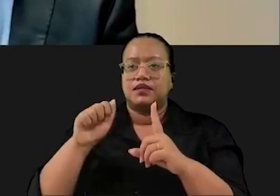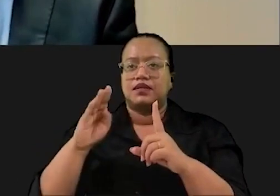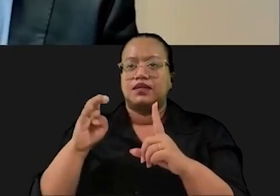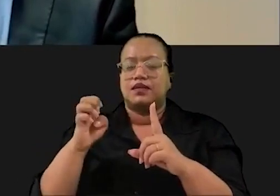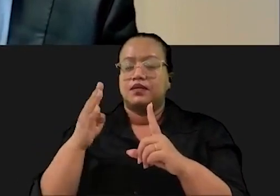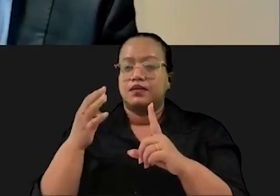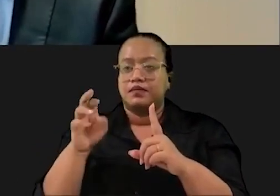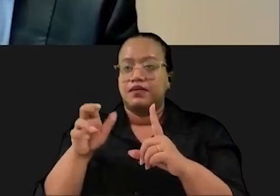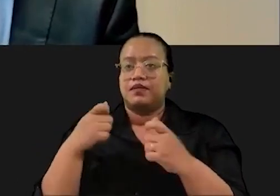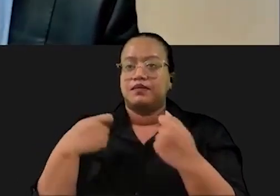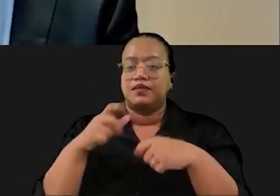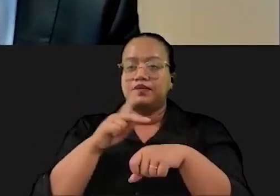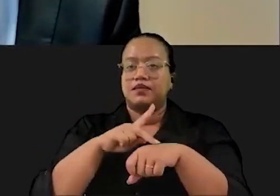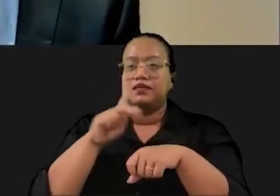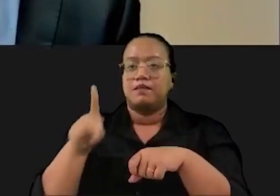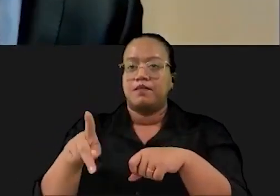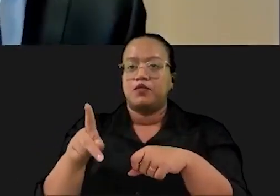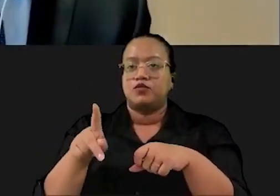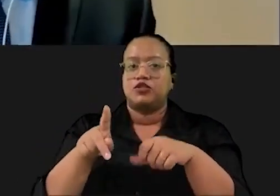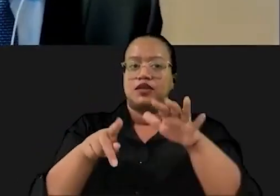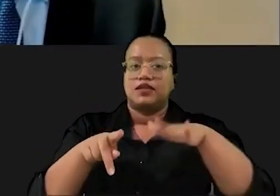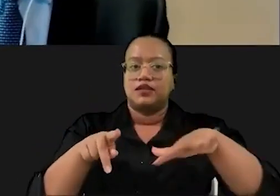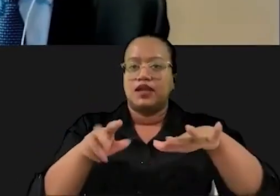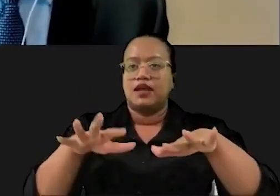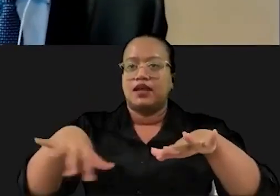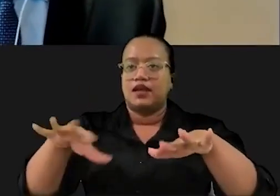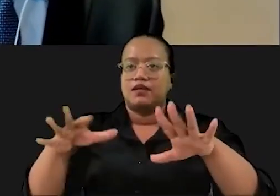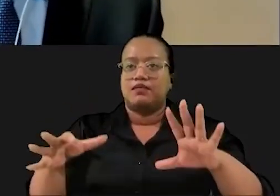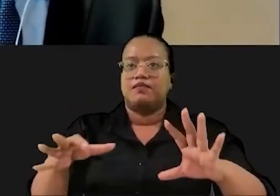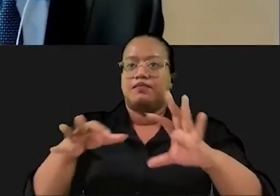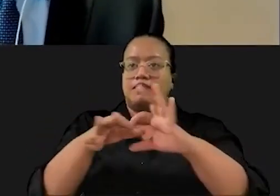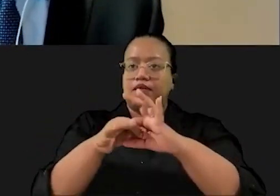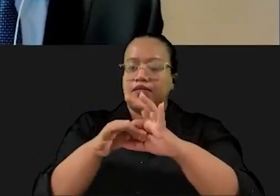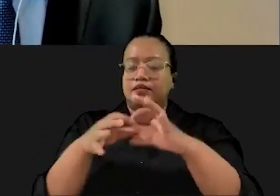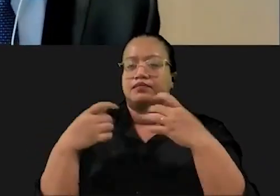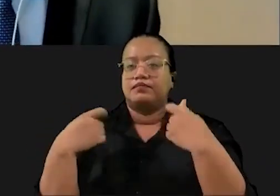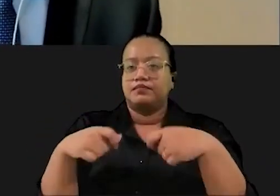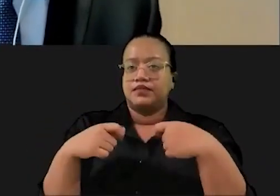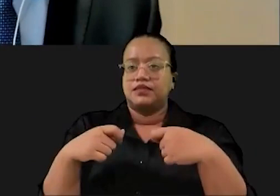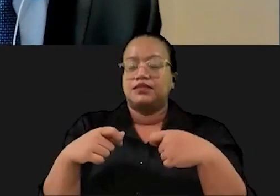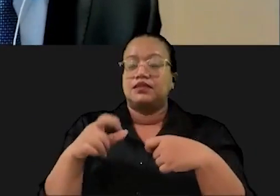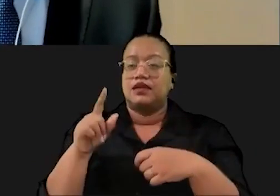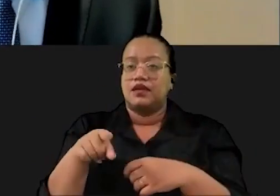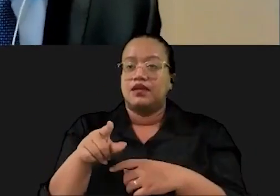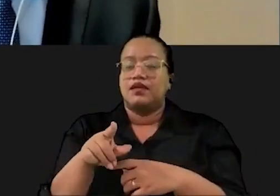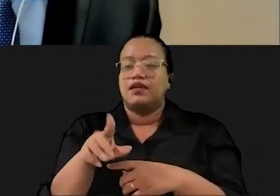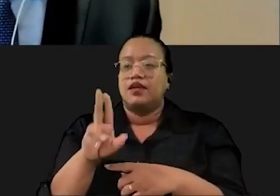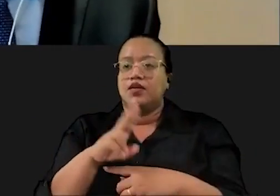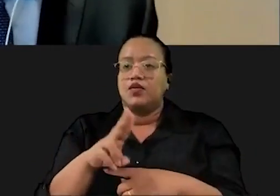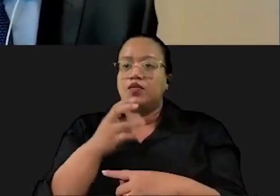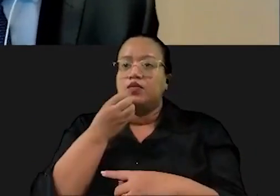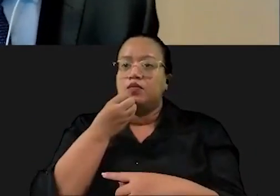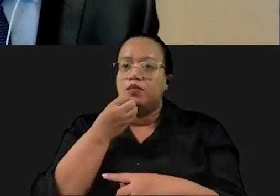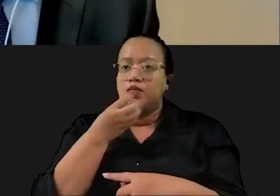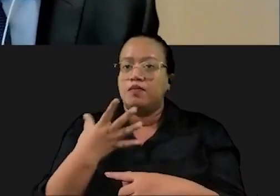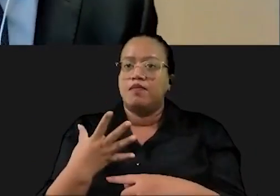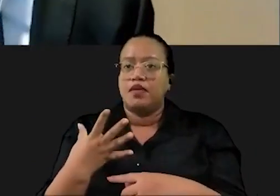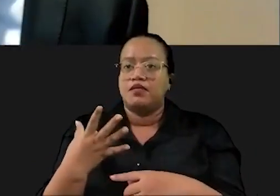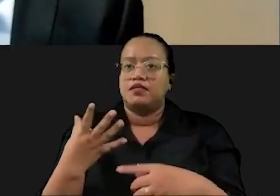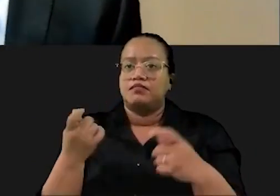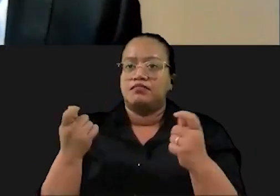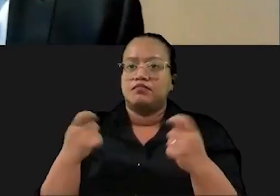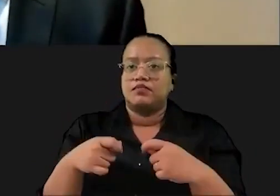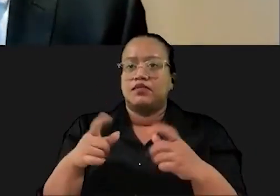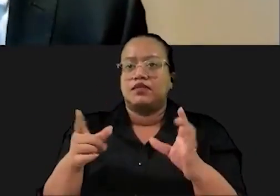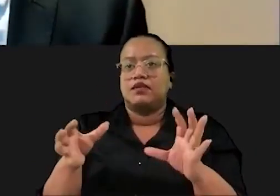essas pontes. Eles funcionam muito bem como nesse papel de ligar a área técnica com a área negocial.